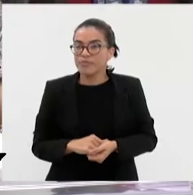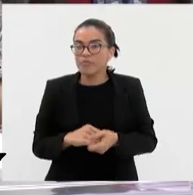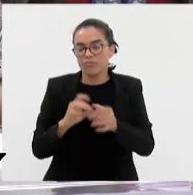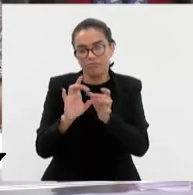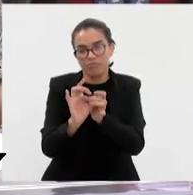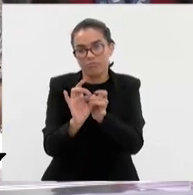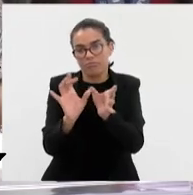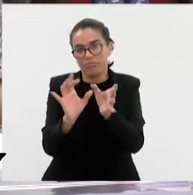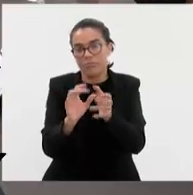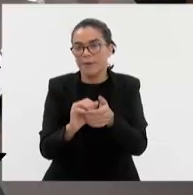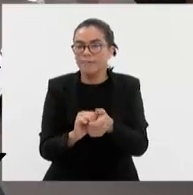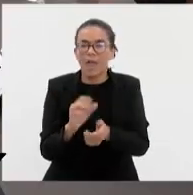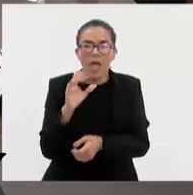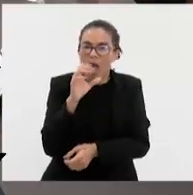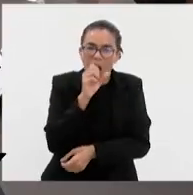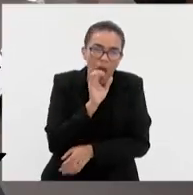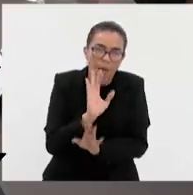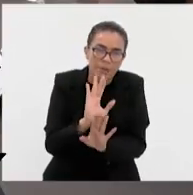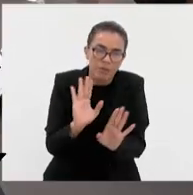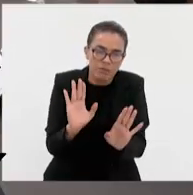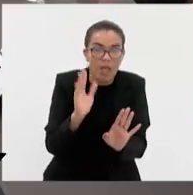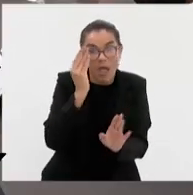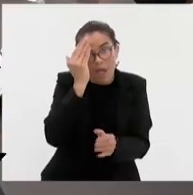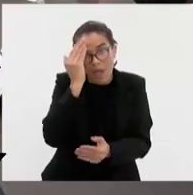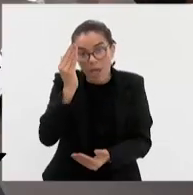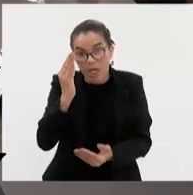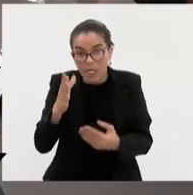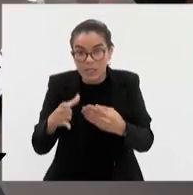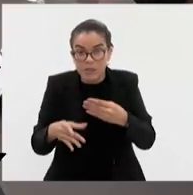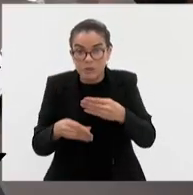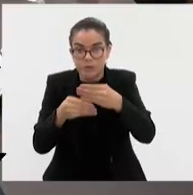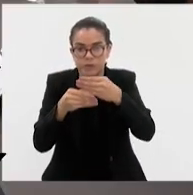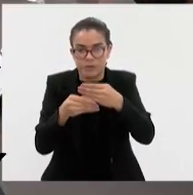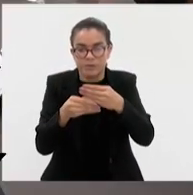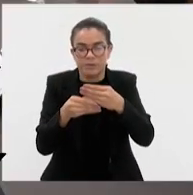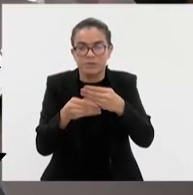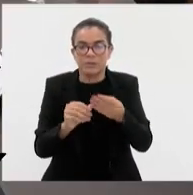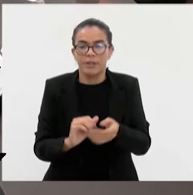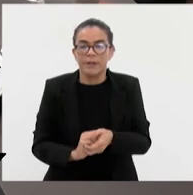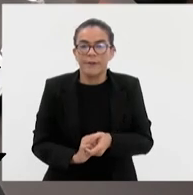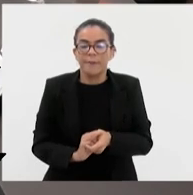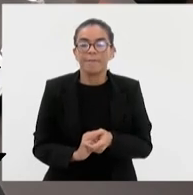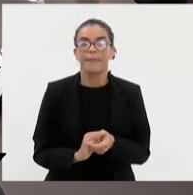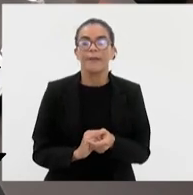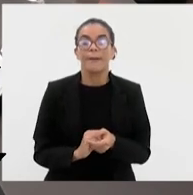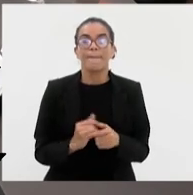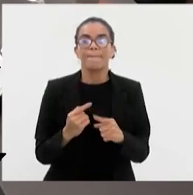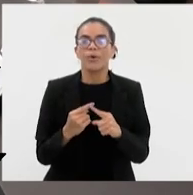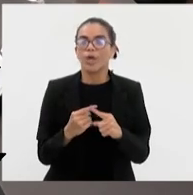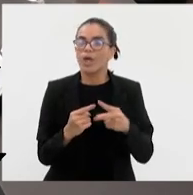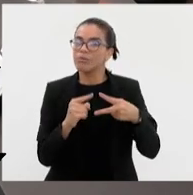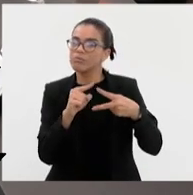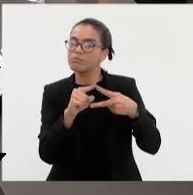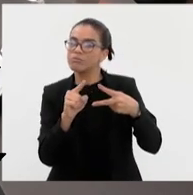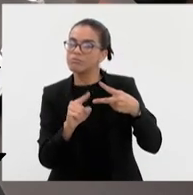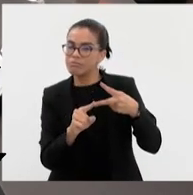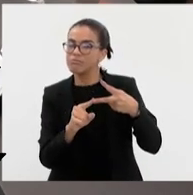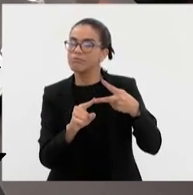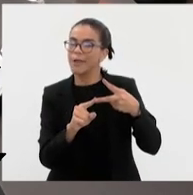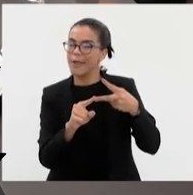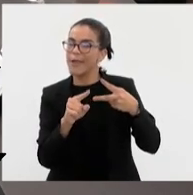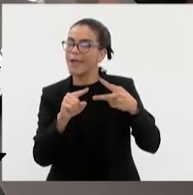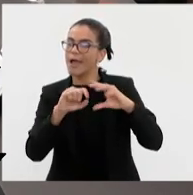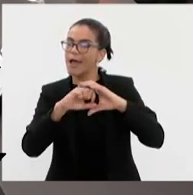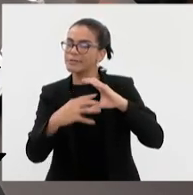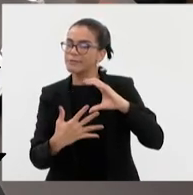favor. Não, muito rapidamente, agradeço a Vossa Excelência permitiu a parte, que eu acho que um ou dois aspectos nesse debate